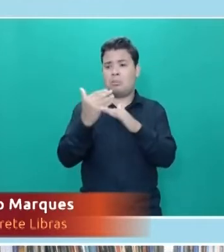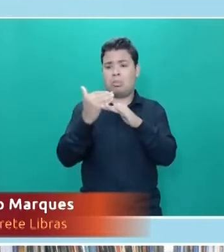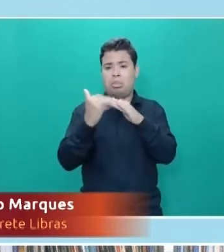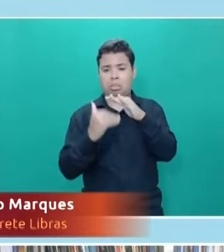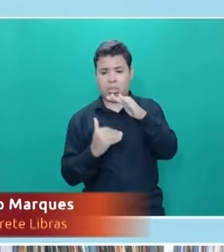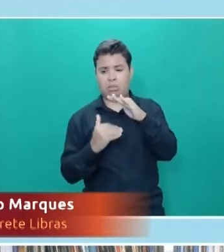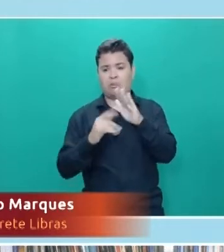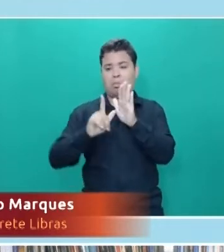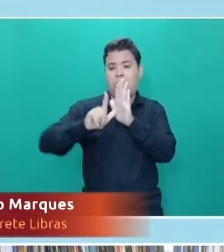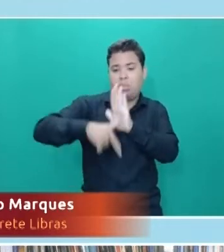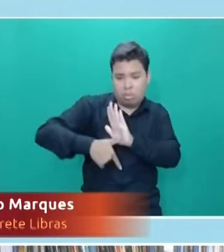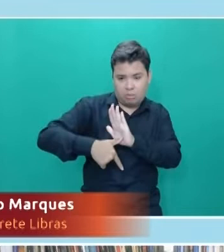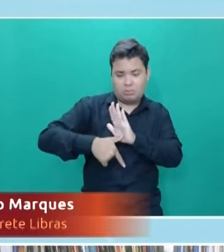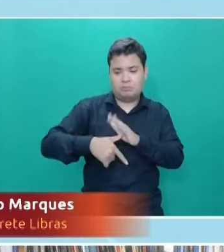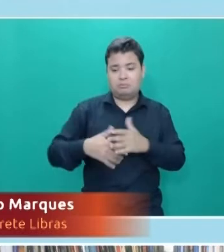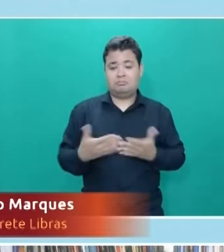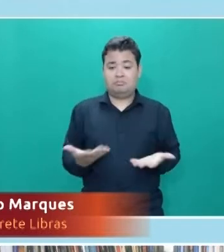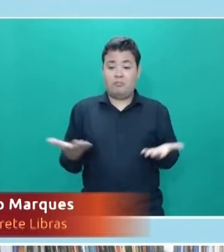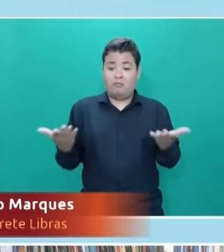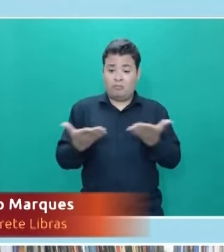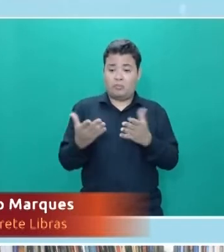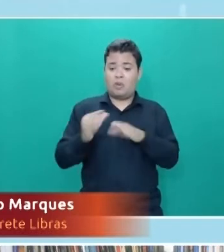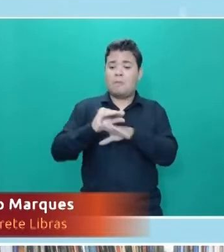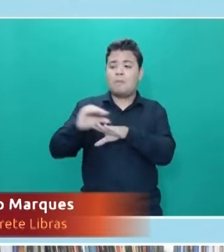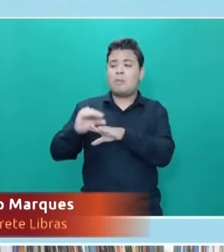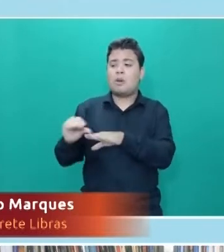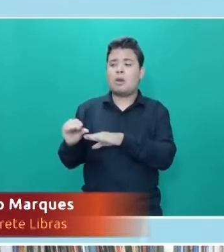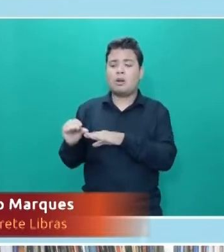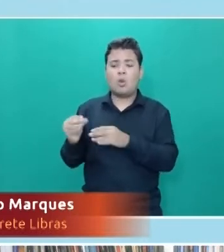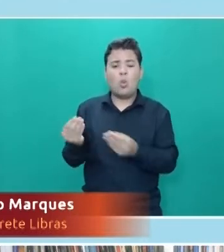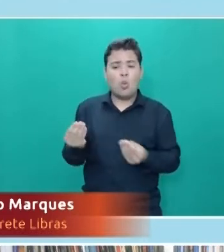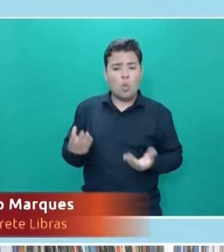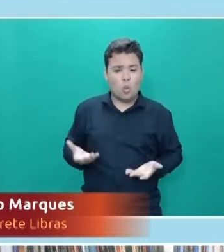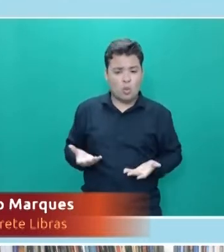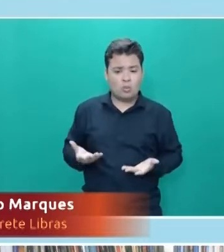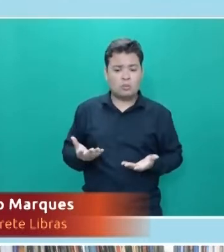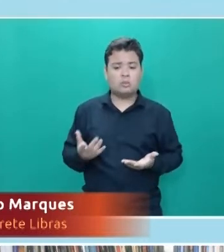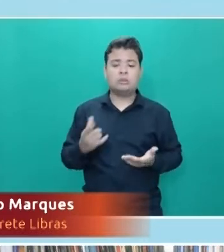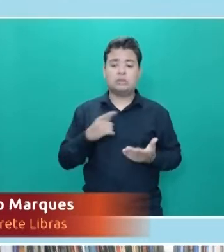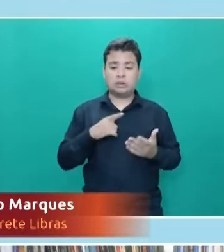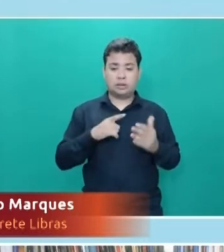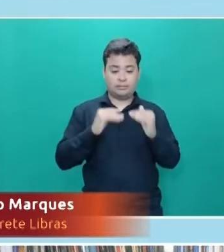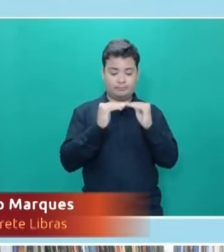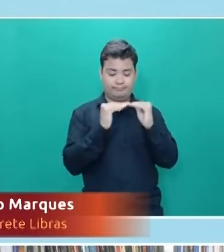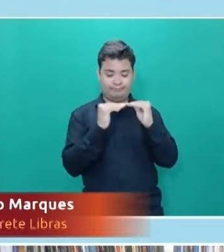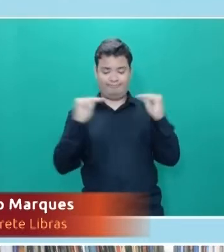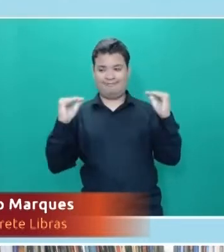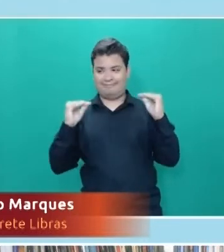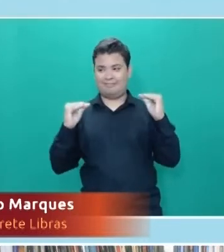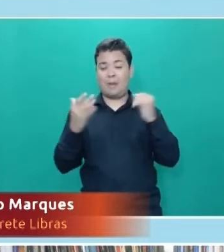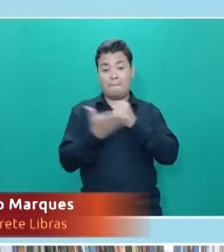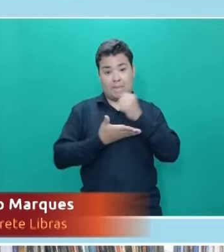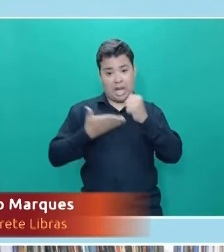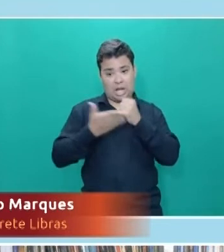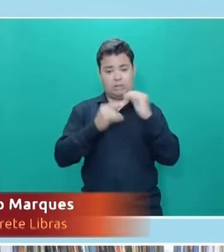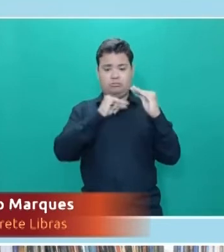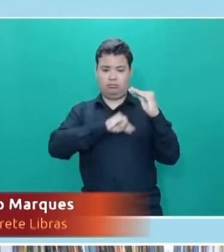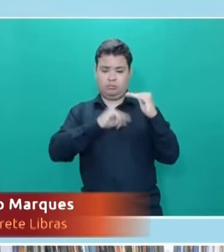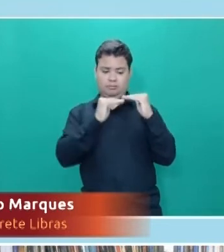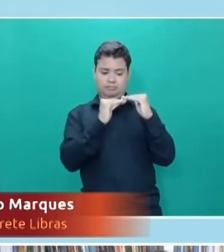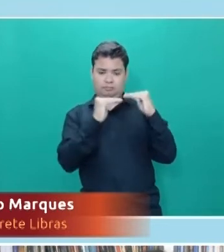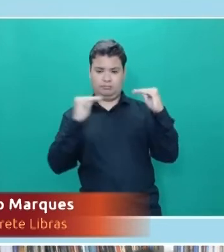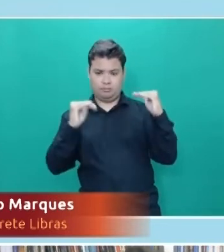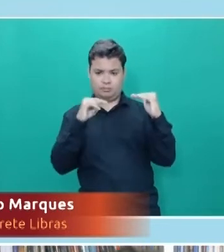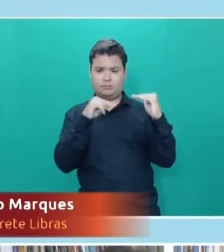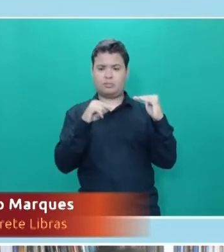Hoje, os benefícios funcionam da seguinte forma, esse reajuste. Então, existe um piso, que é o piso de salário mínimo. O salário mínimo, ele vem sendo, nos